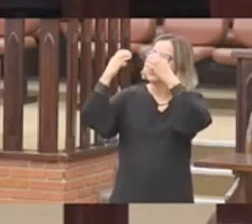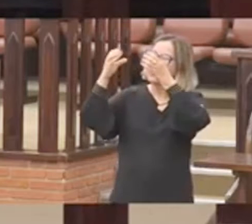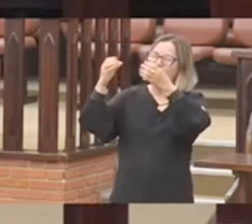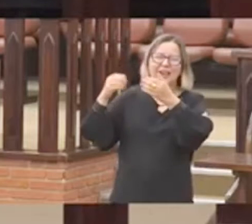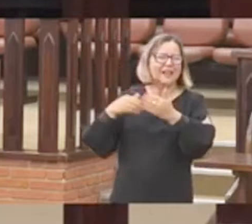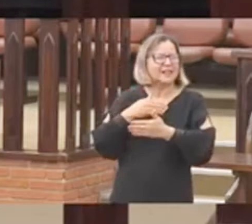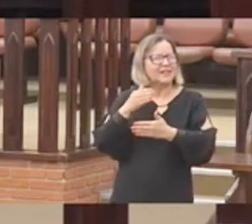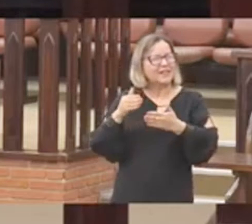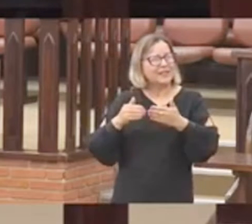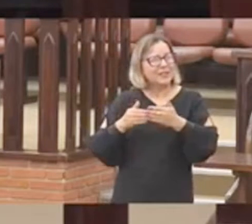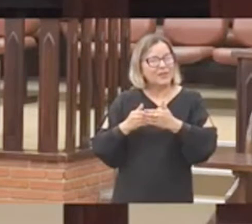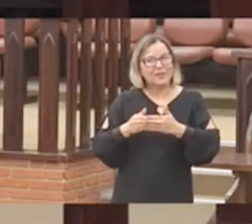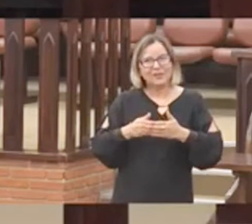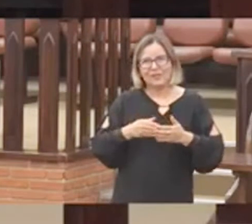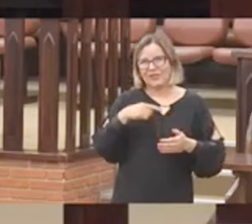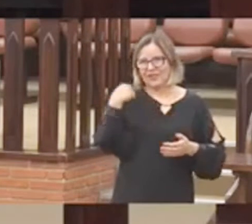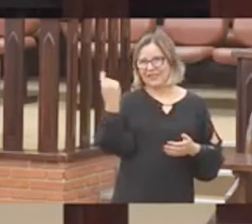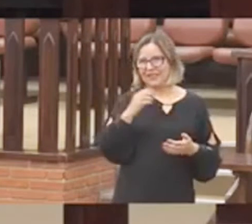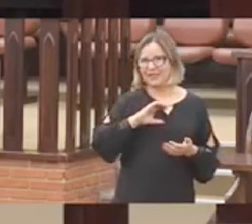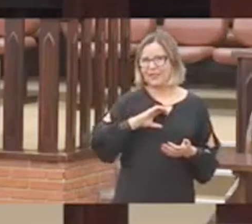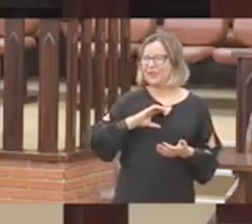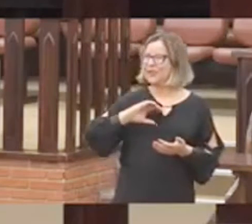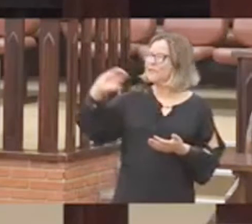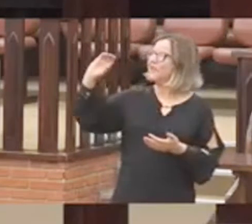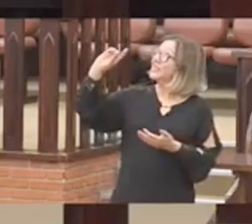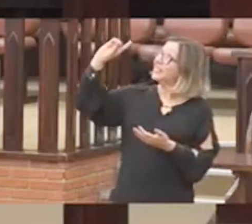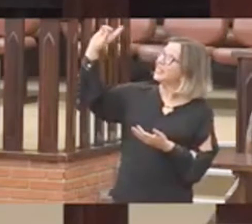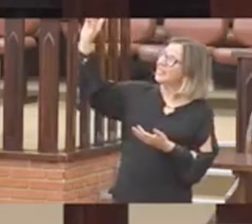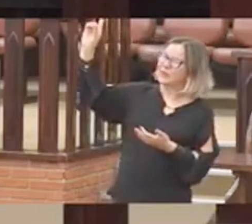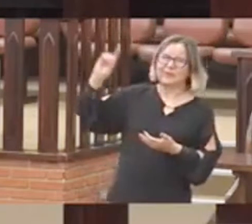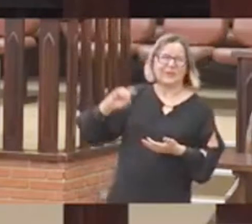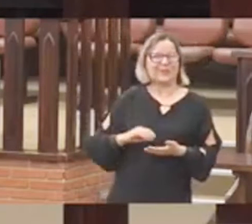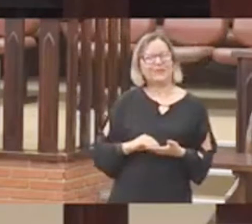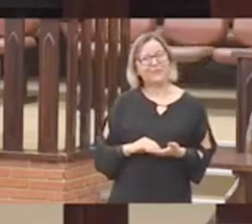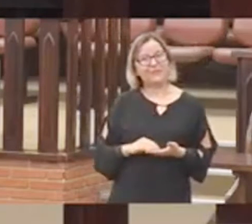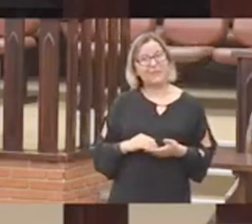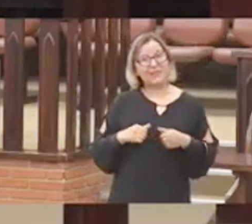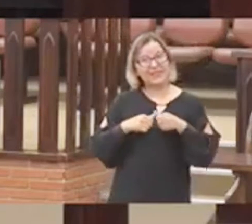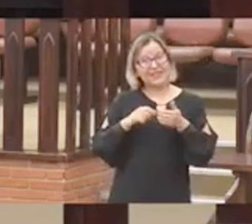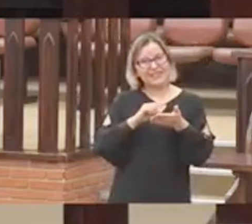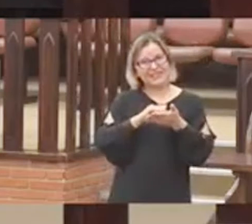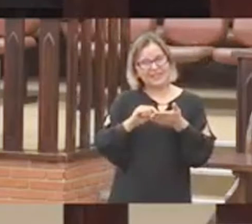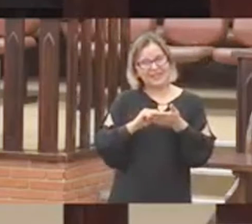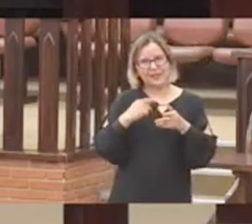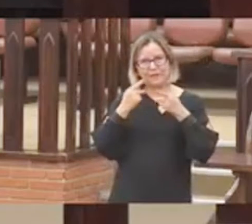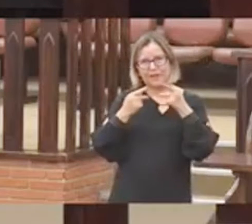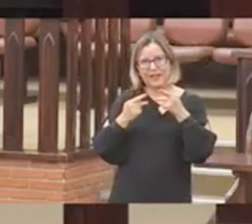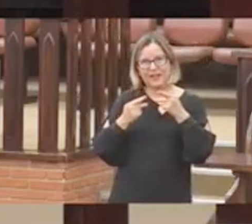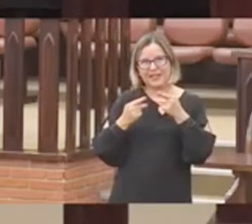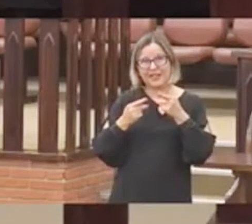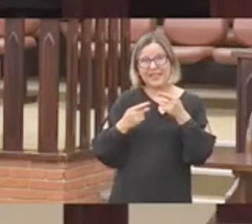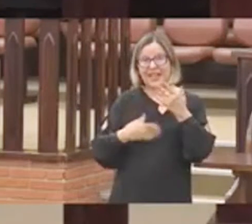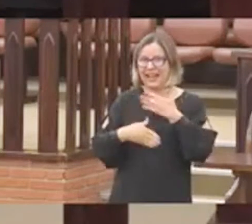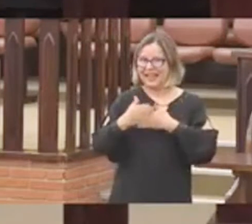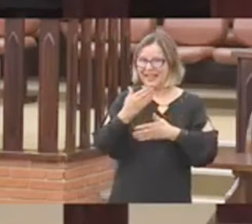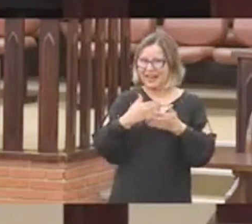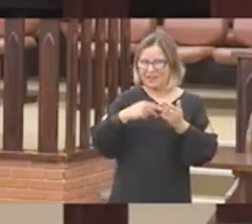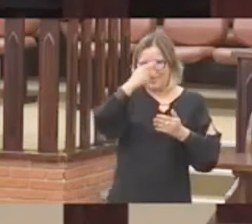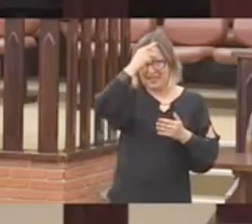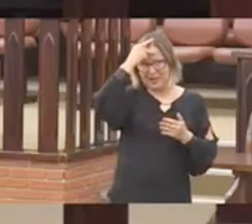Deus. E esse versículo nos diz que é através da pessoa do Senhor Jesus Cristo.